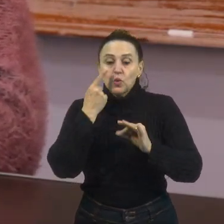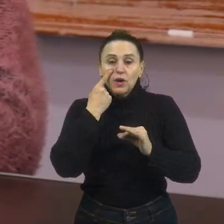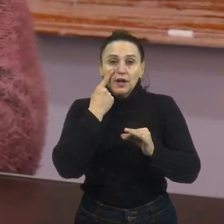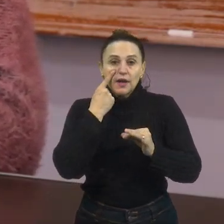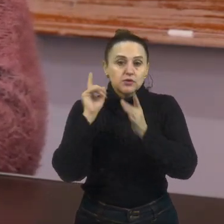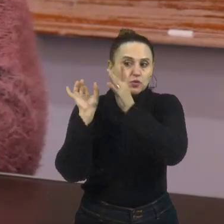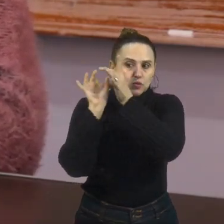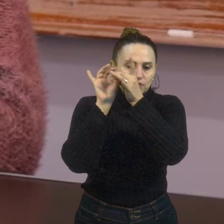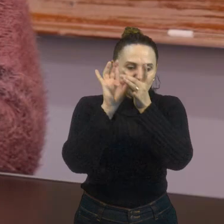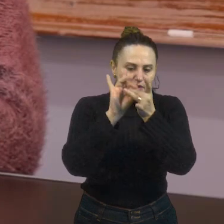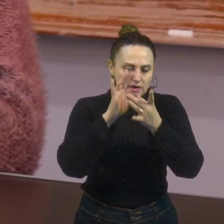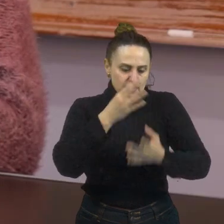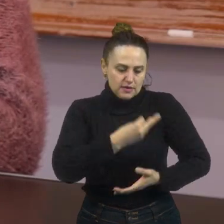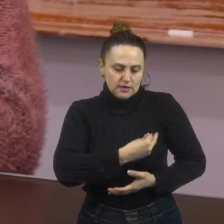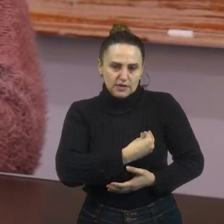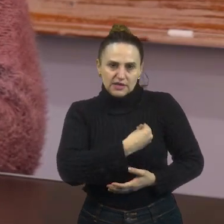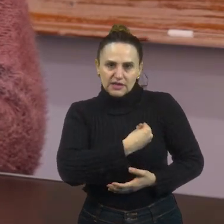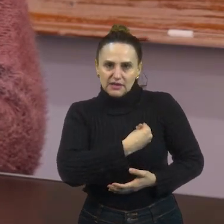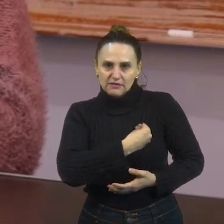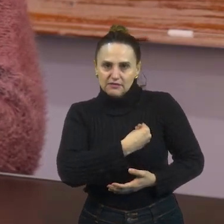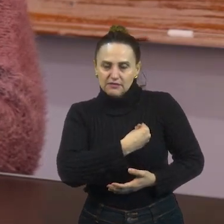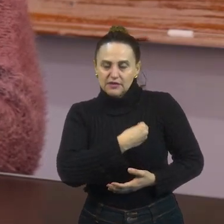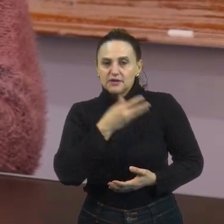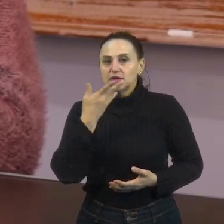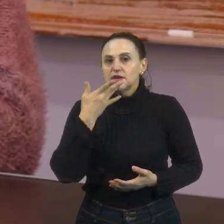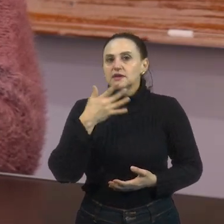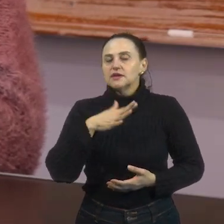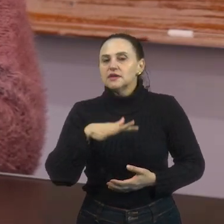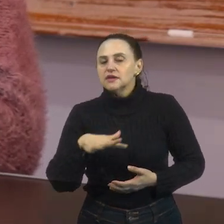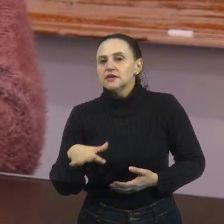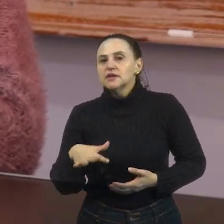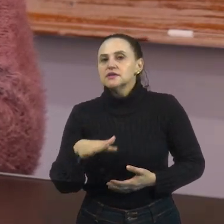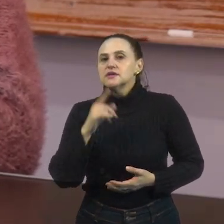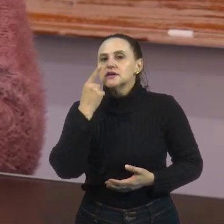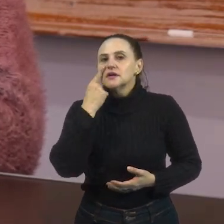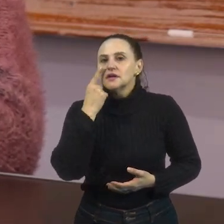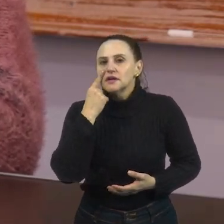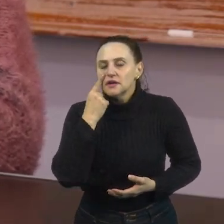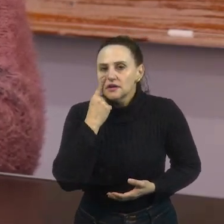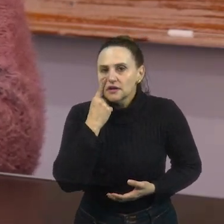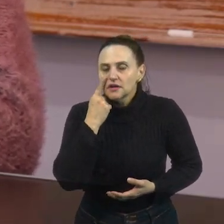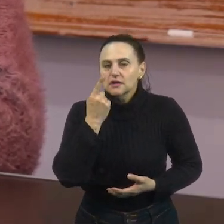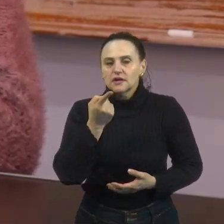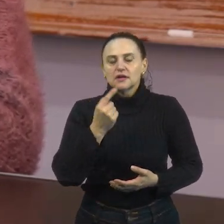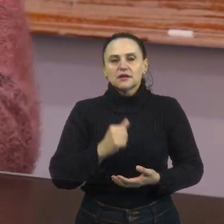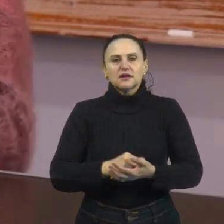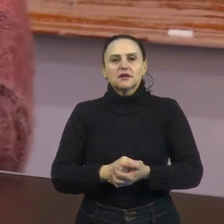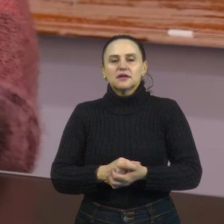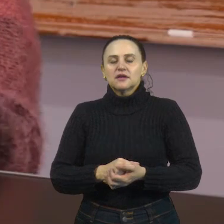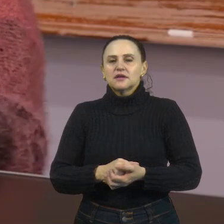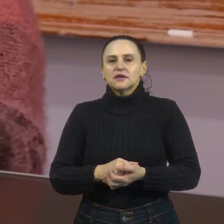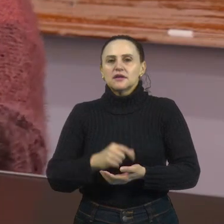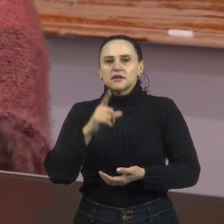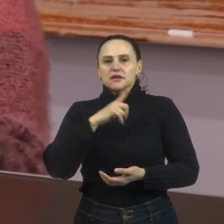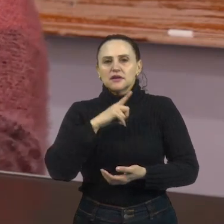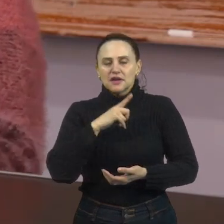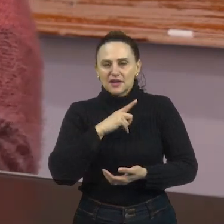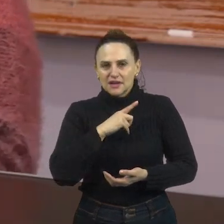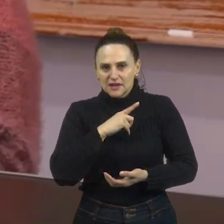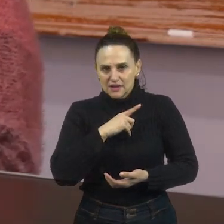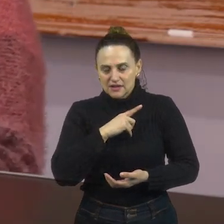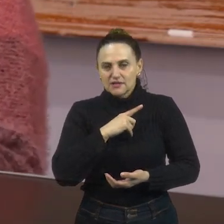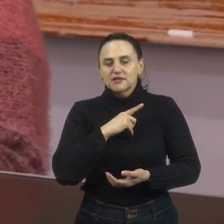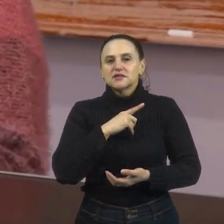criança. Para quê? Para que essa educação infantil realmente seja um espaço de constituição